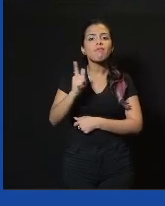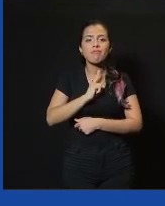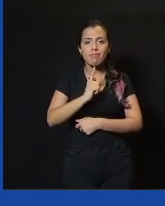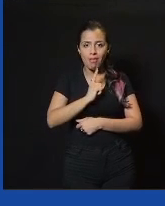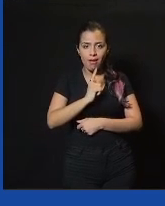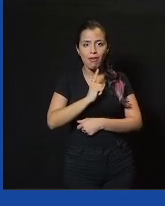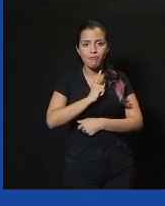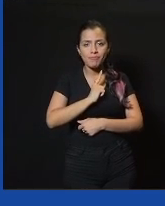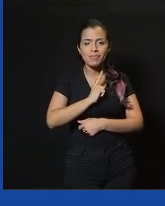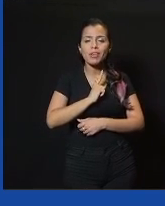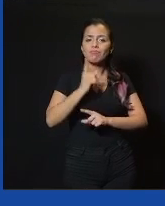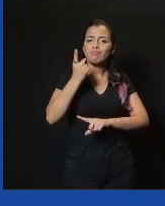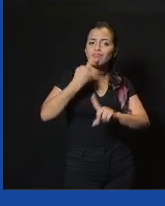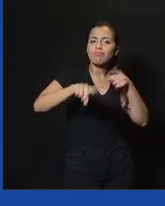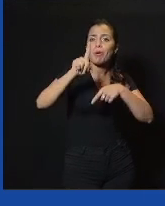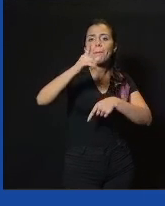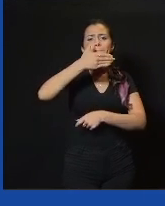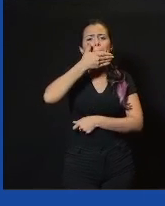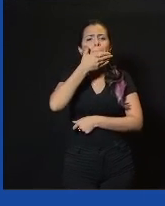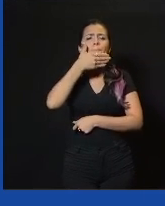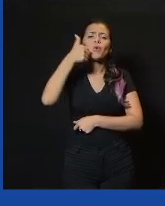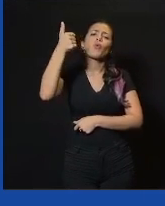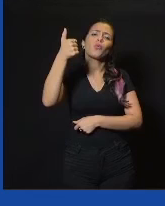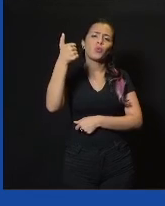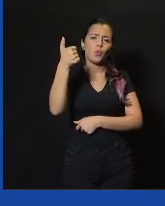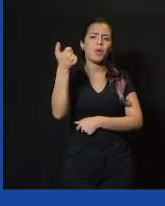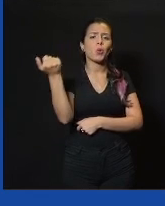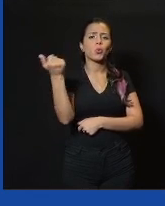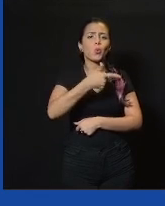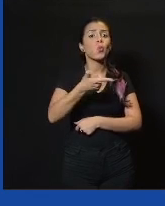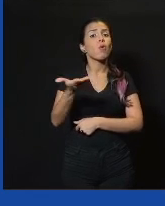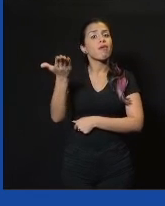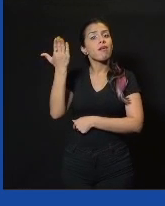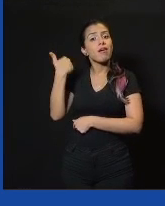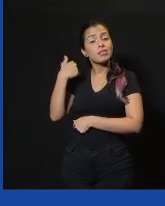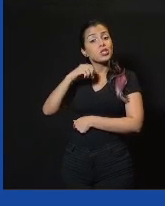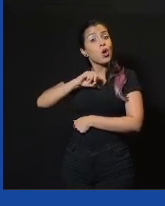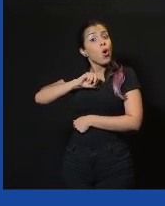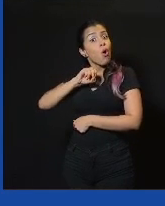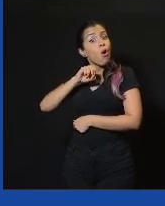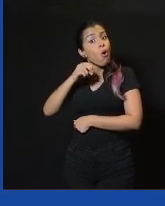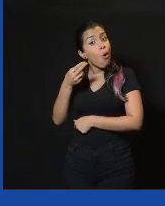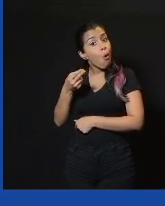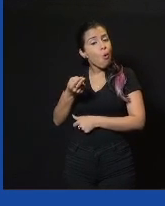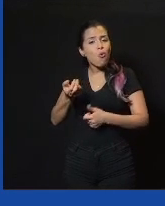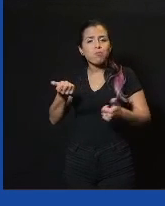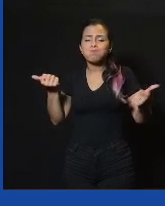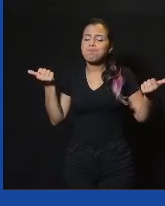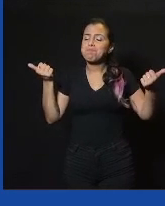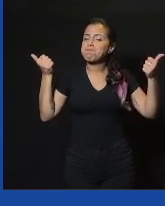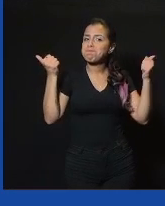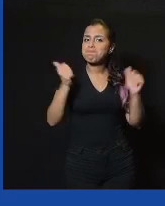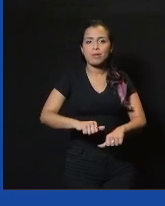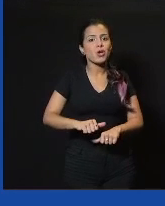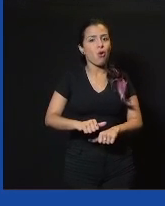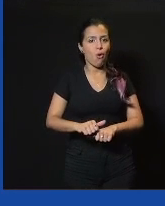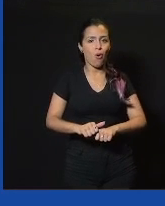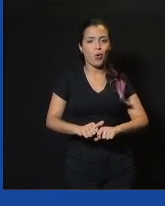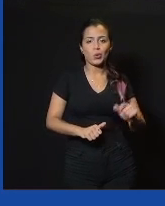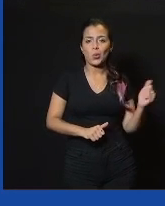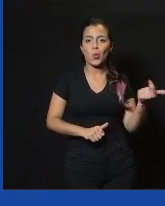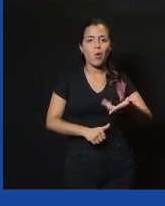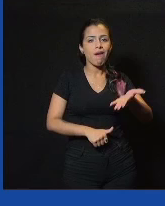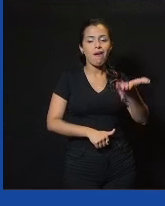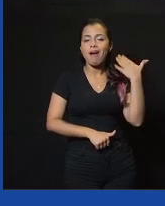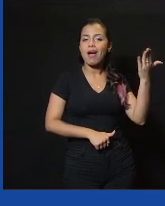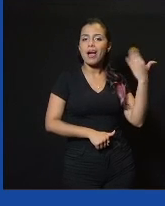maiores, ou sairemos, na pior das hipóteses, com a constatação de que